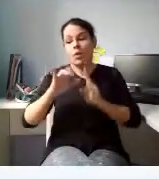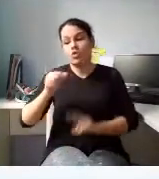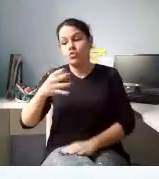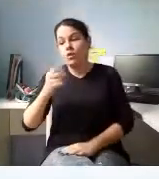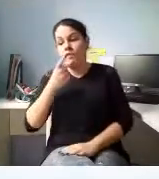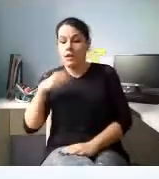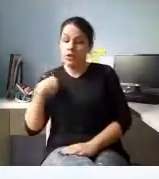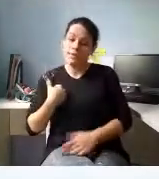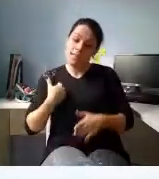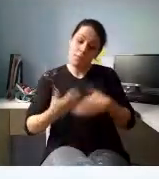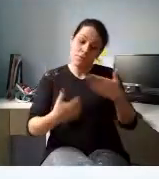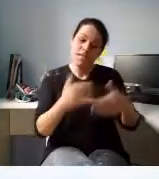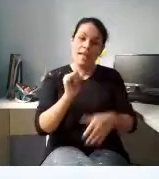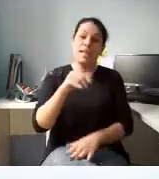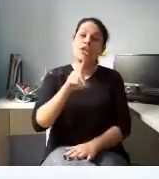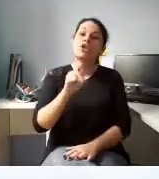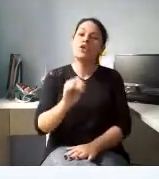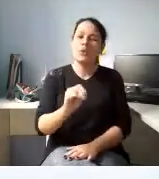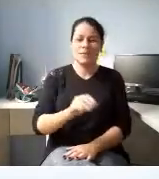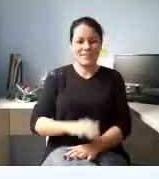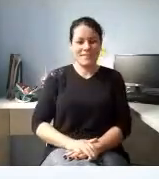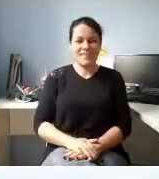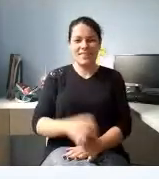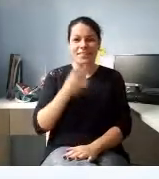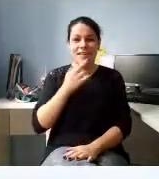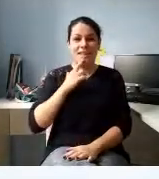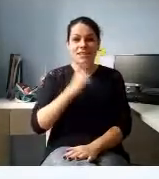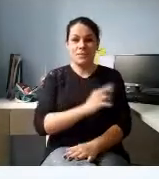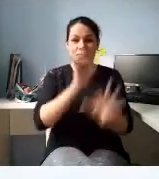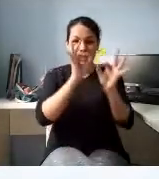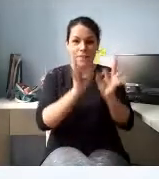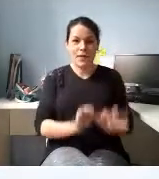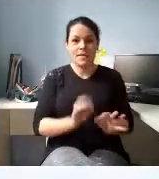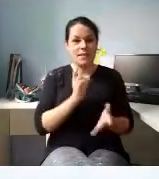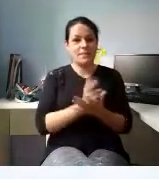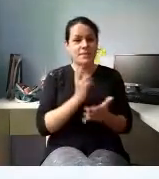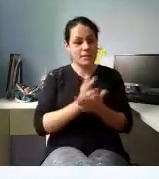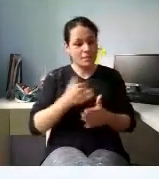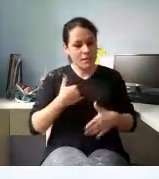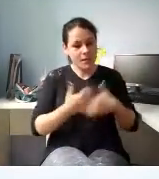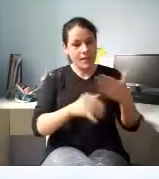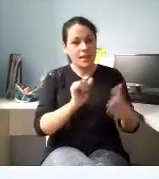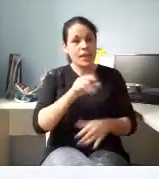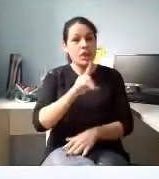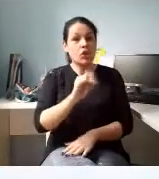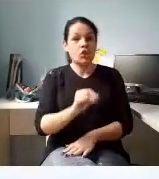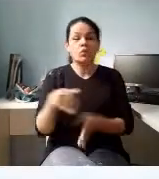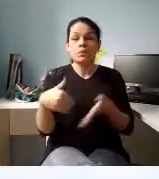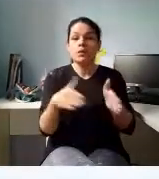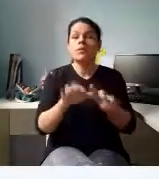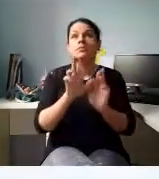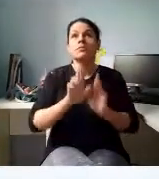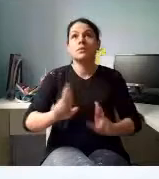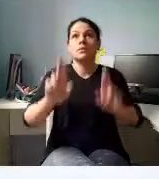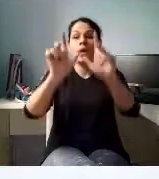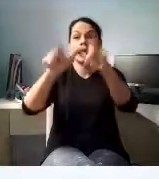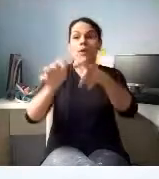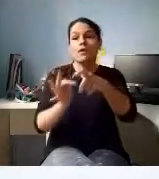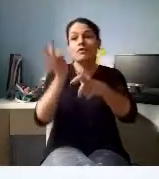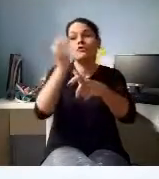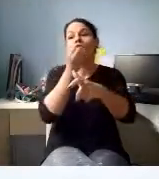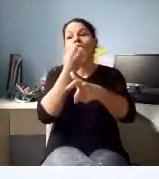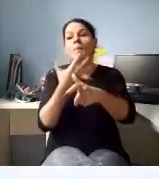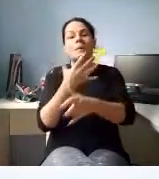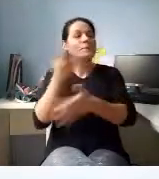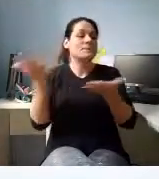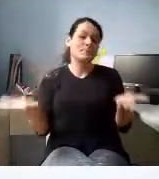indo. O João falou assim que a resposta correta é estamos indo para algum lugar que seja bom esse lugar, né?